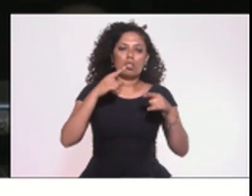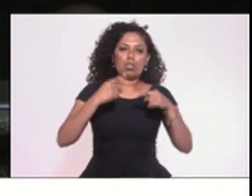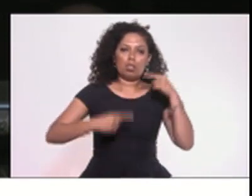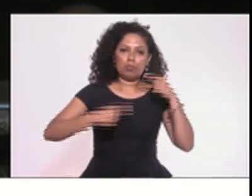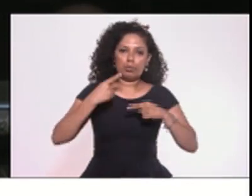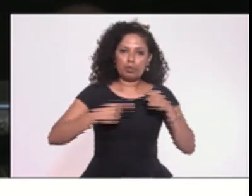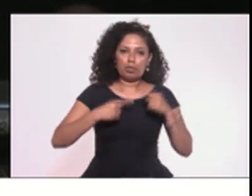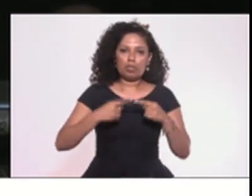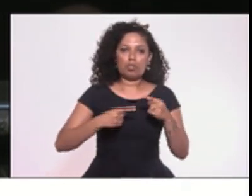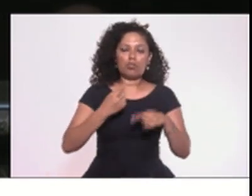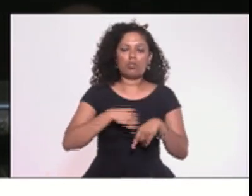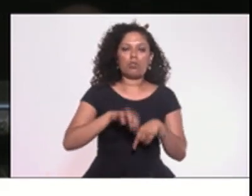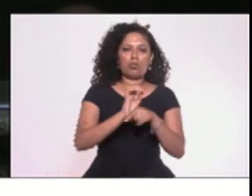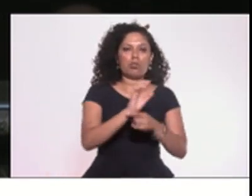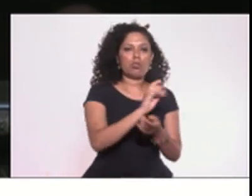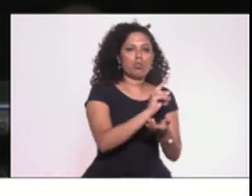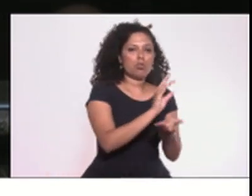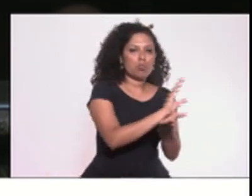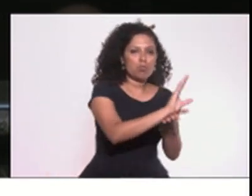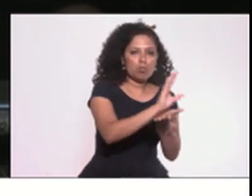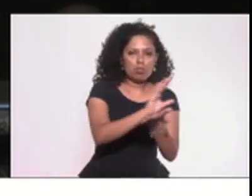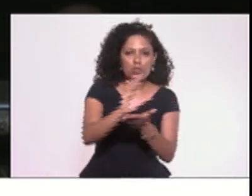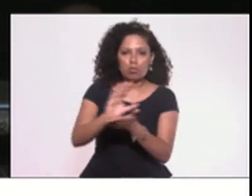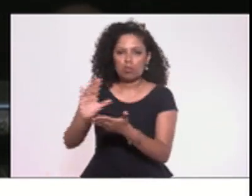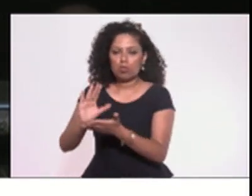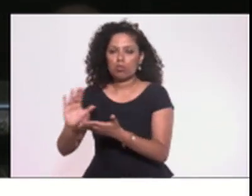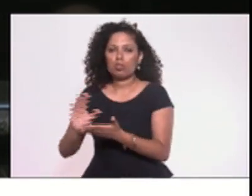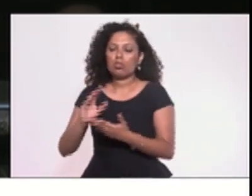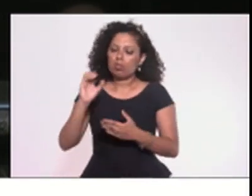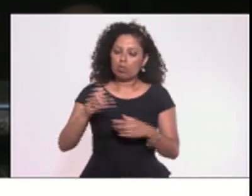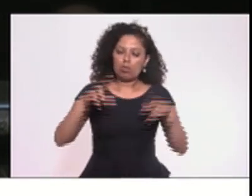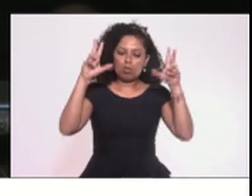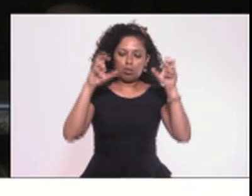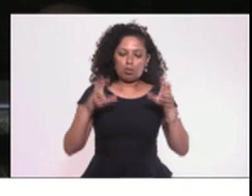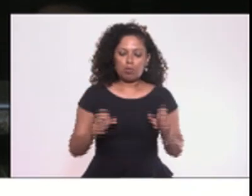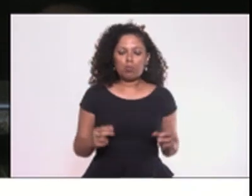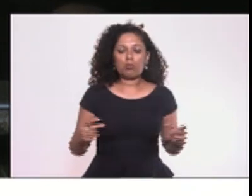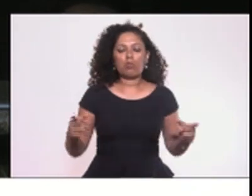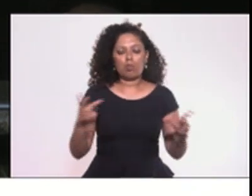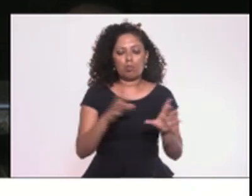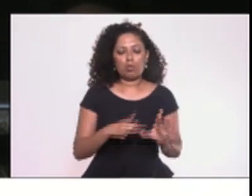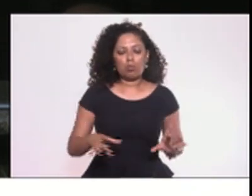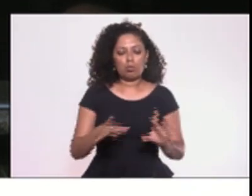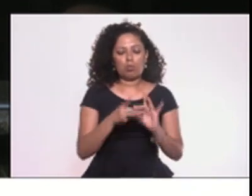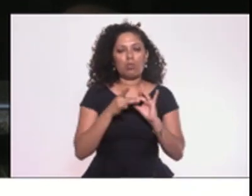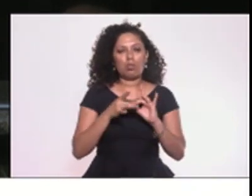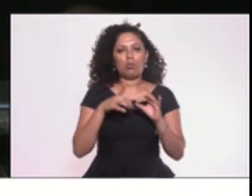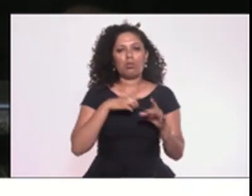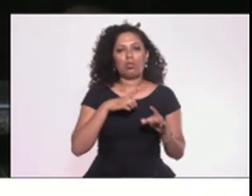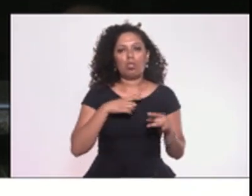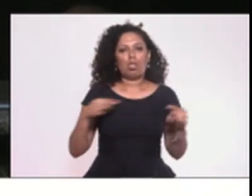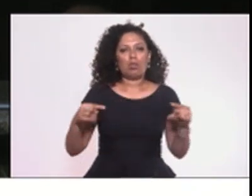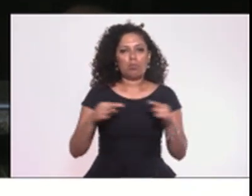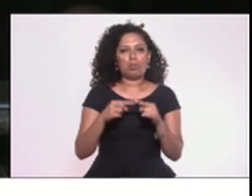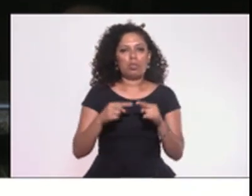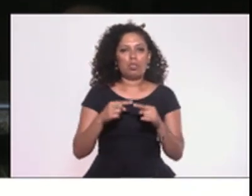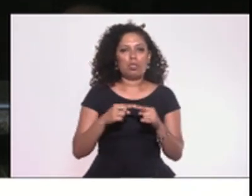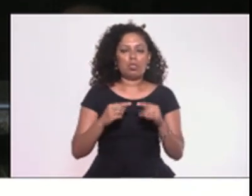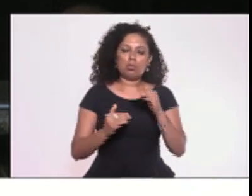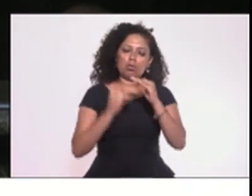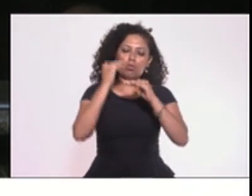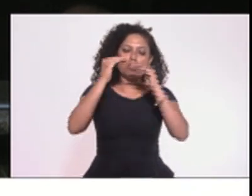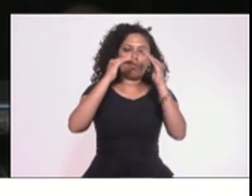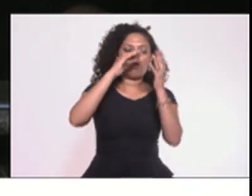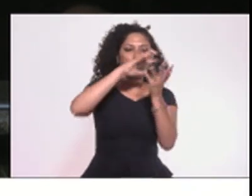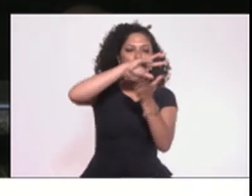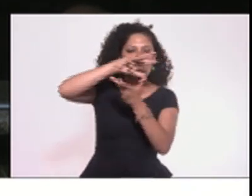de investimentos e negócios de impacto, então é um outro tema importante de aproximar e que tem tudo a ver com essa questão do desenvolvimento sustentável,